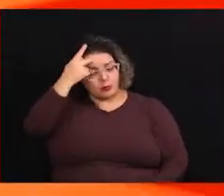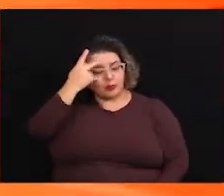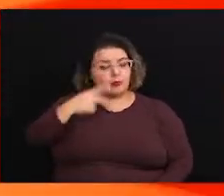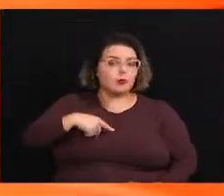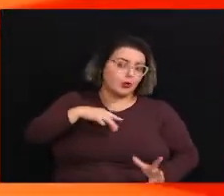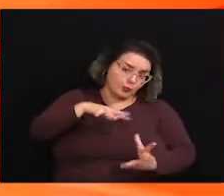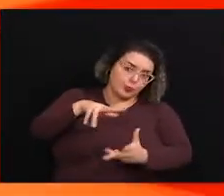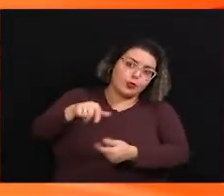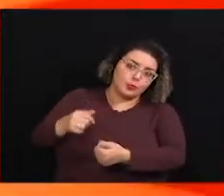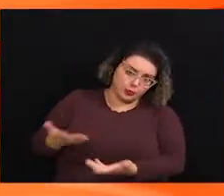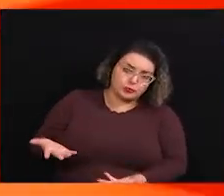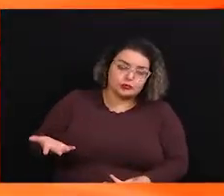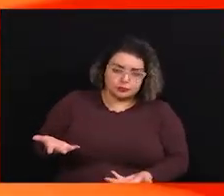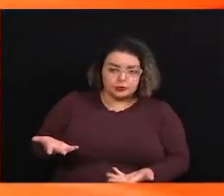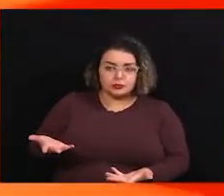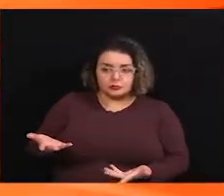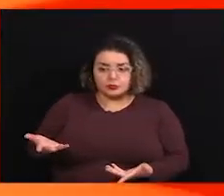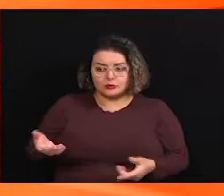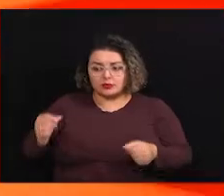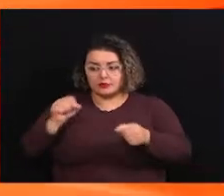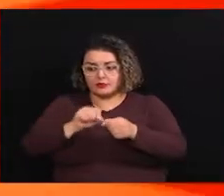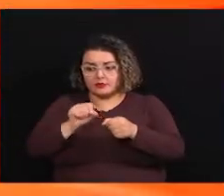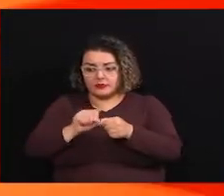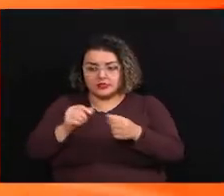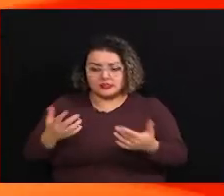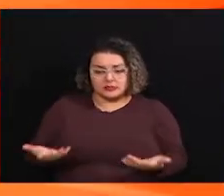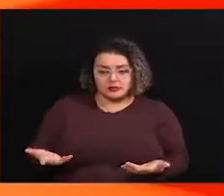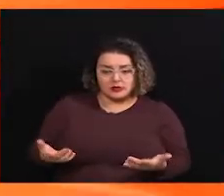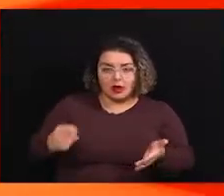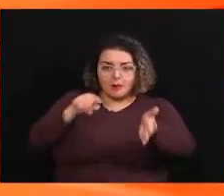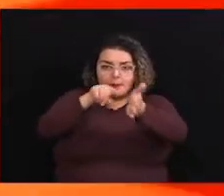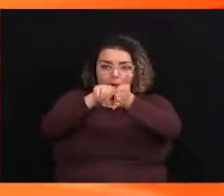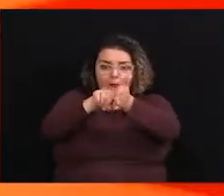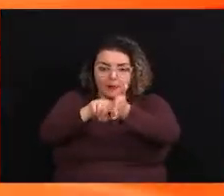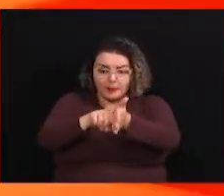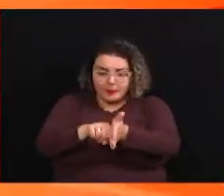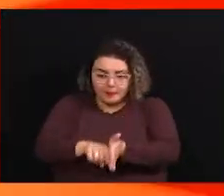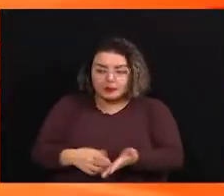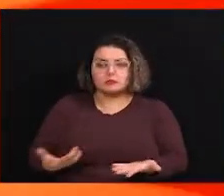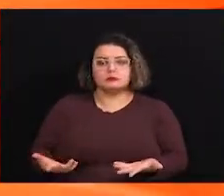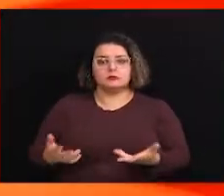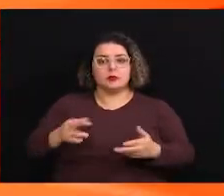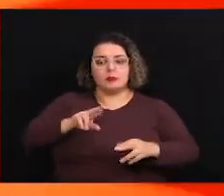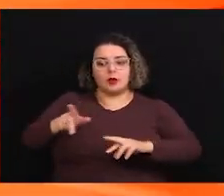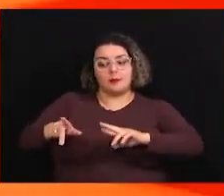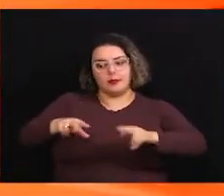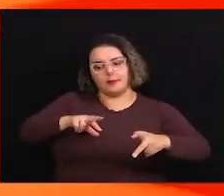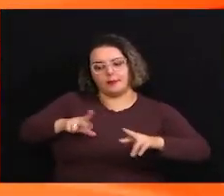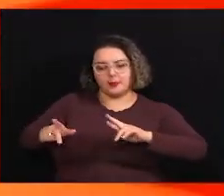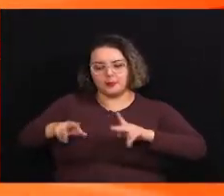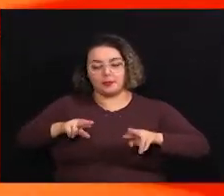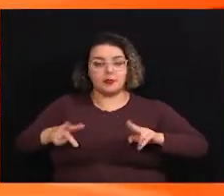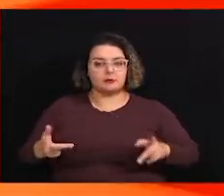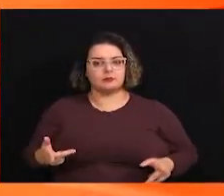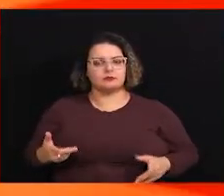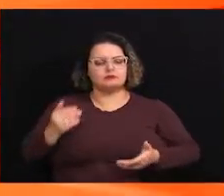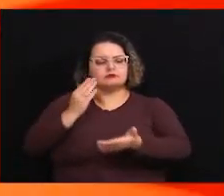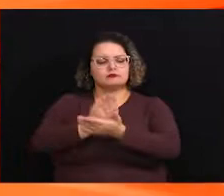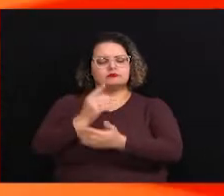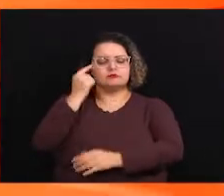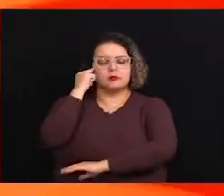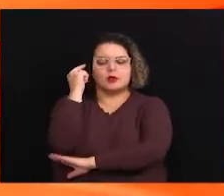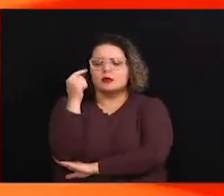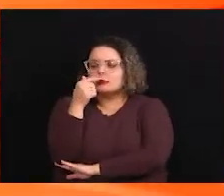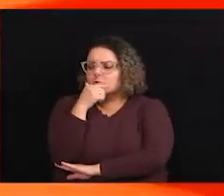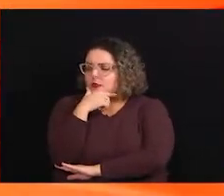mundo, né? Porque aí a gente vai trazer algumas questões sobre essas contradições, né? Que você para e